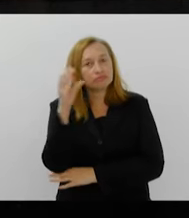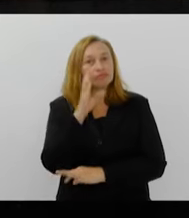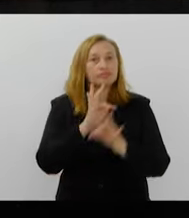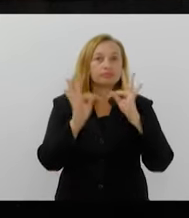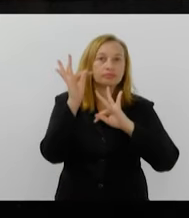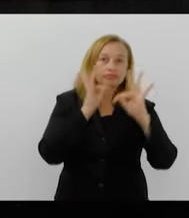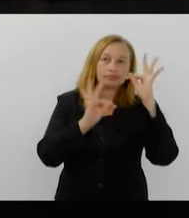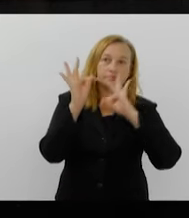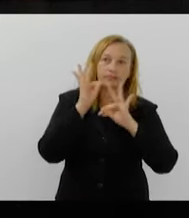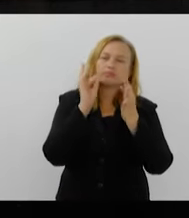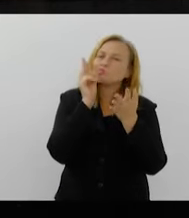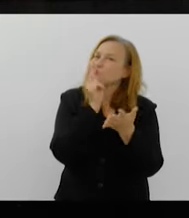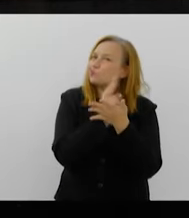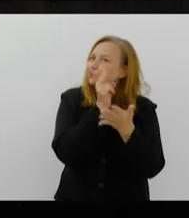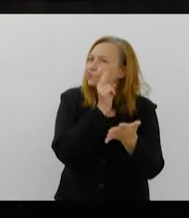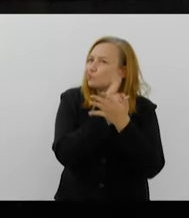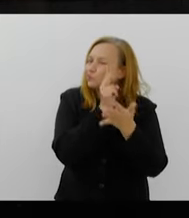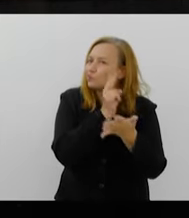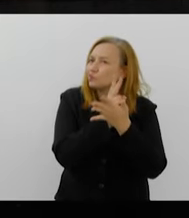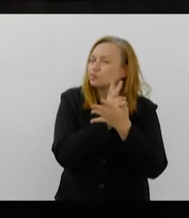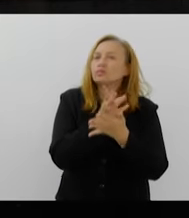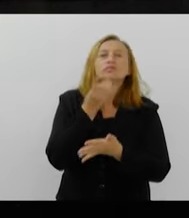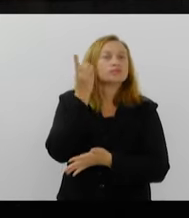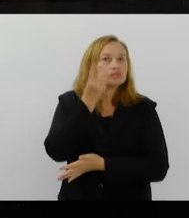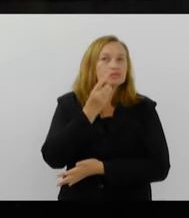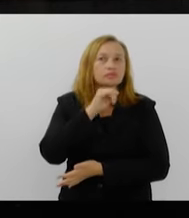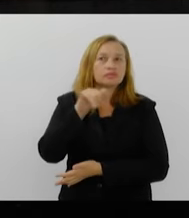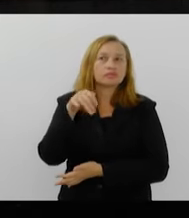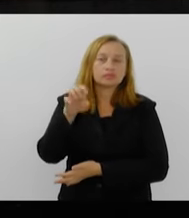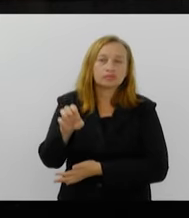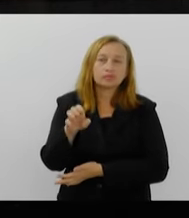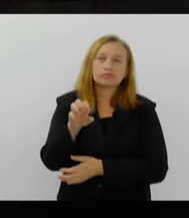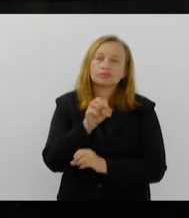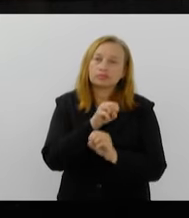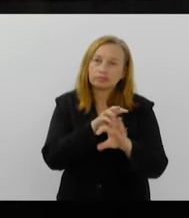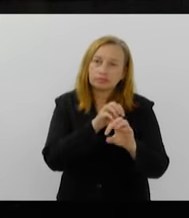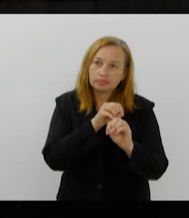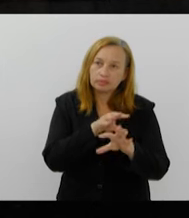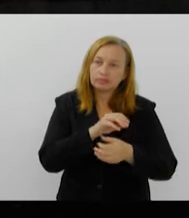tecnologia, mesmo, deputado Jari, para a educação.